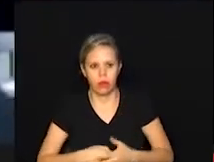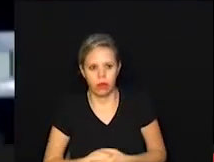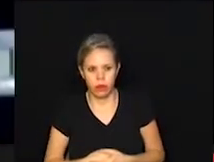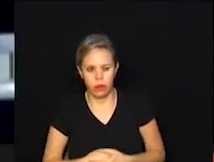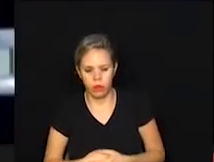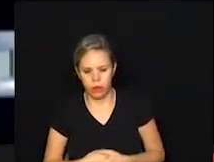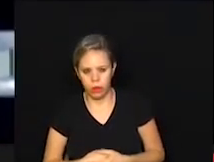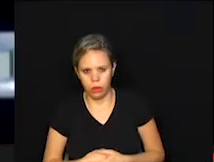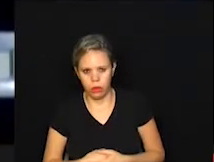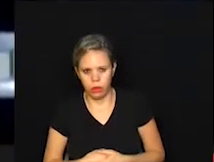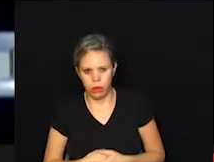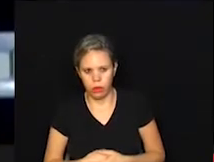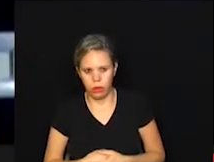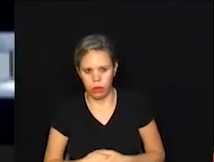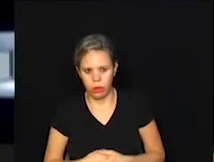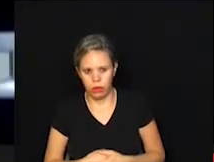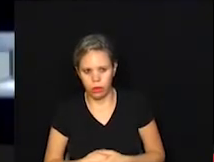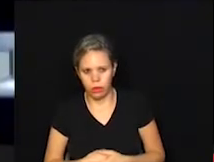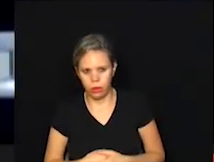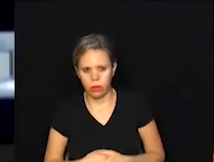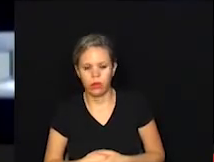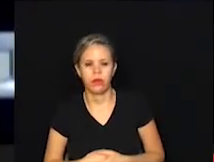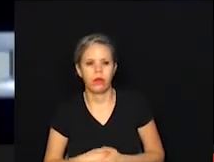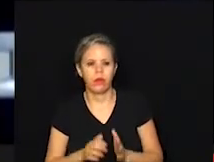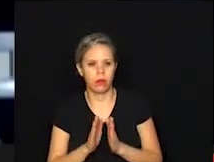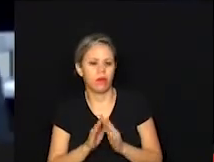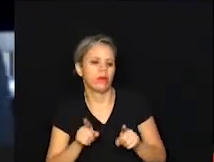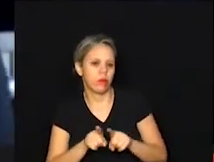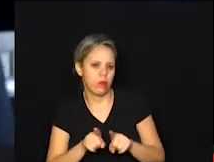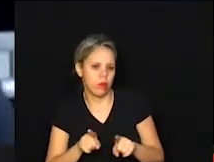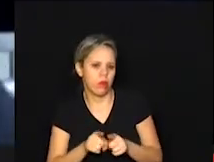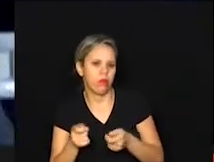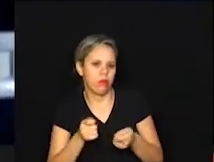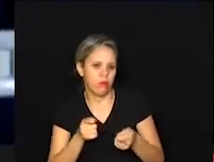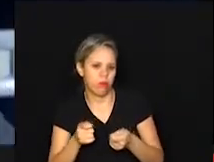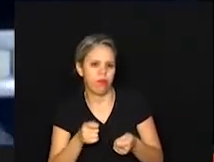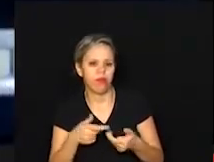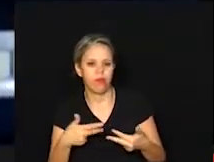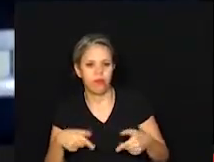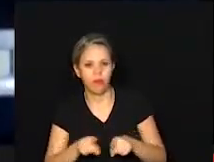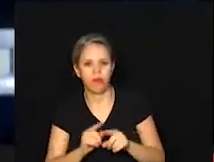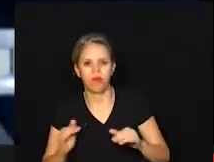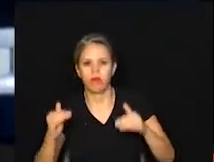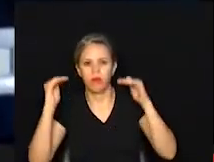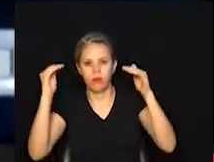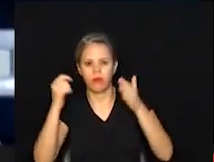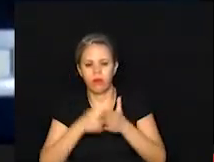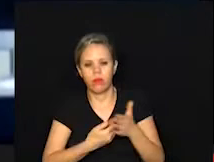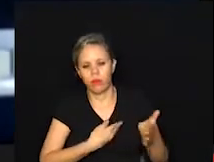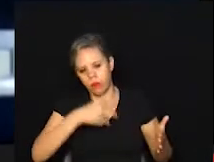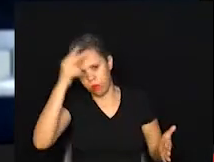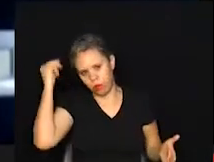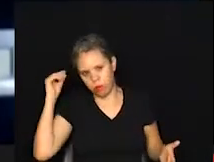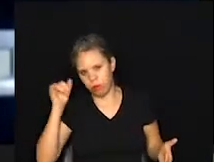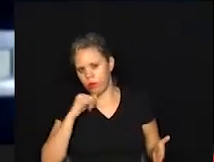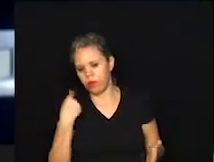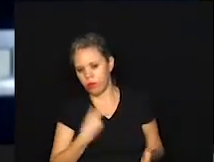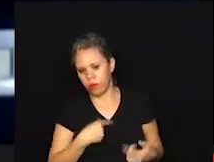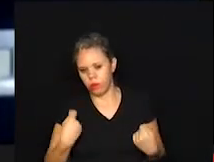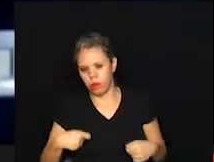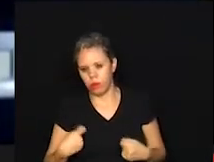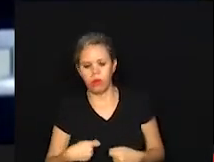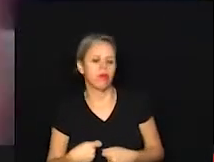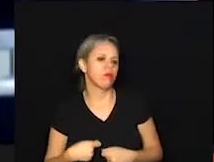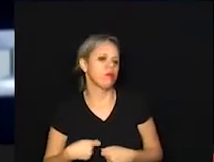estamos guardando aí a oralidade, mas, acima de tudo, se é uma política pública, nós precisamos